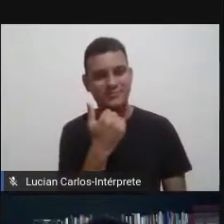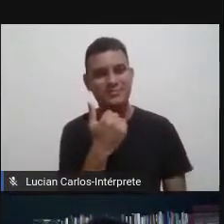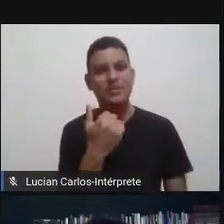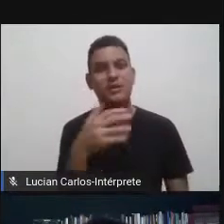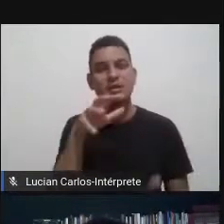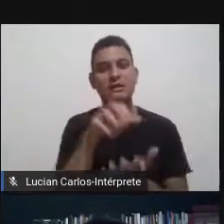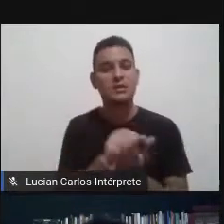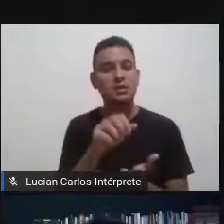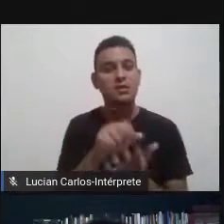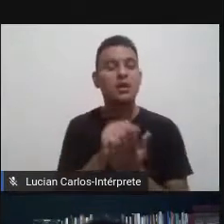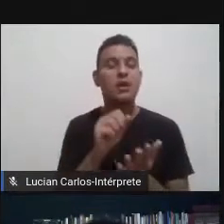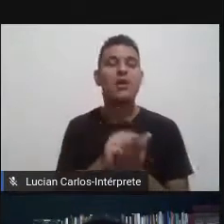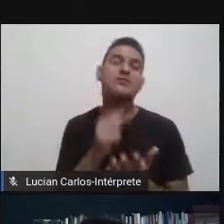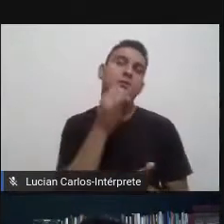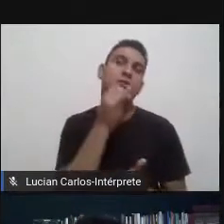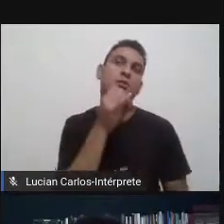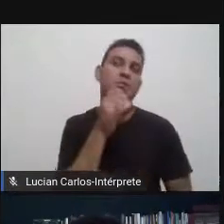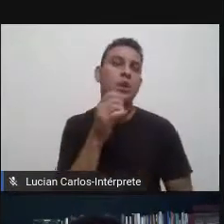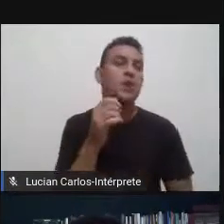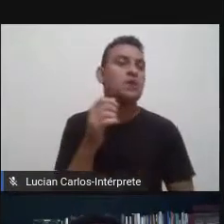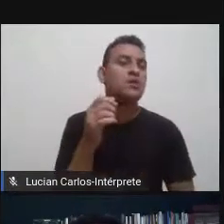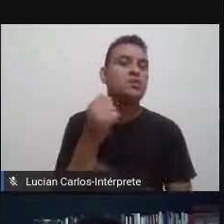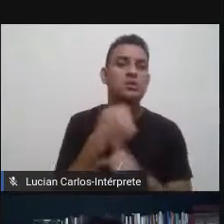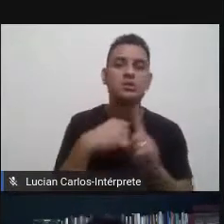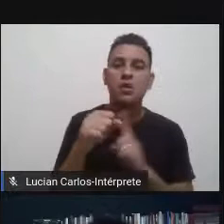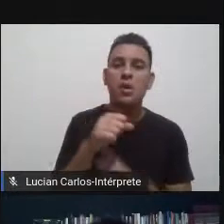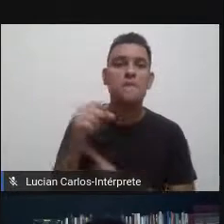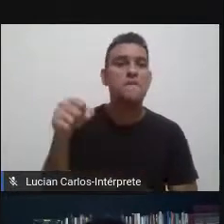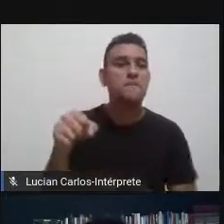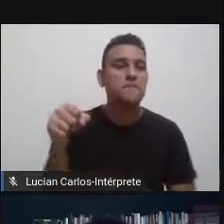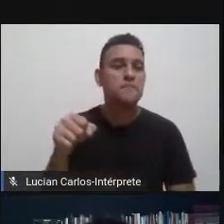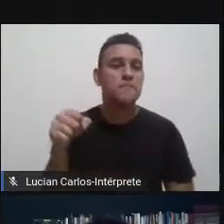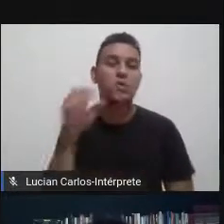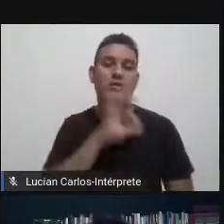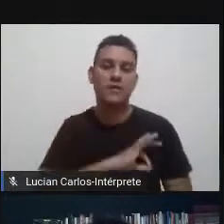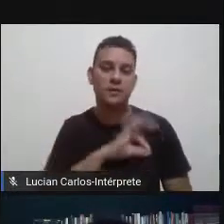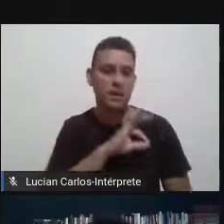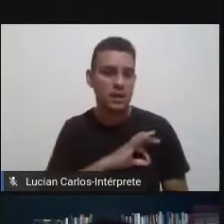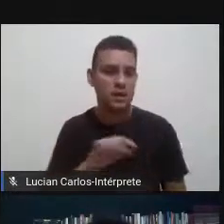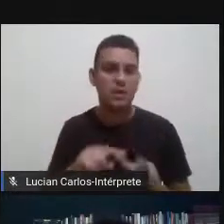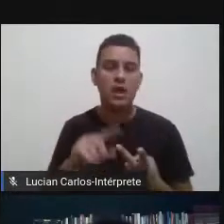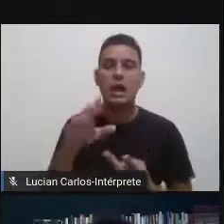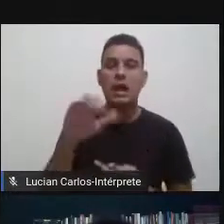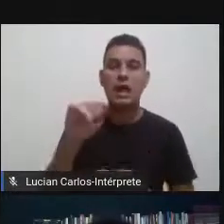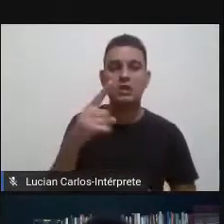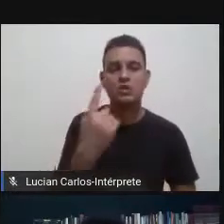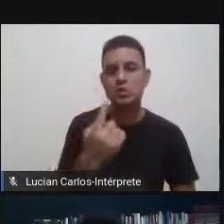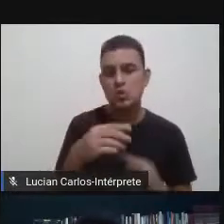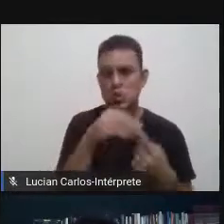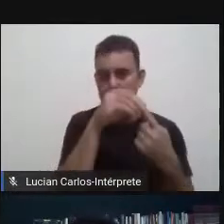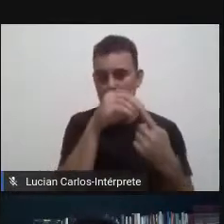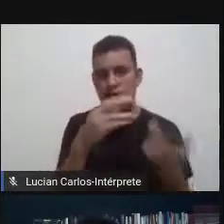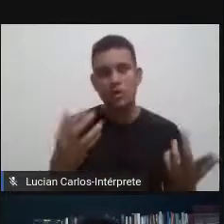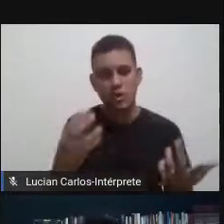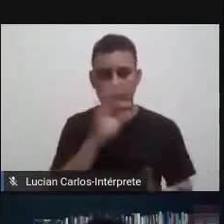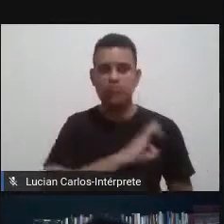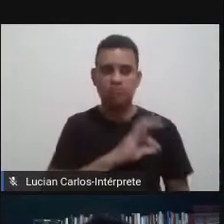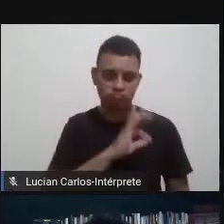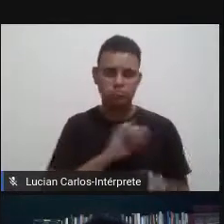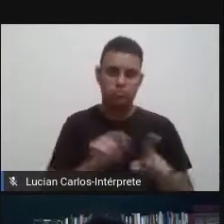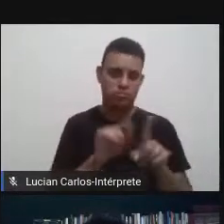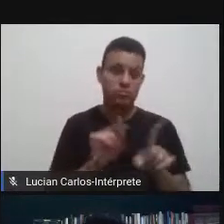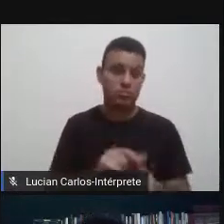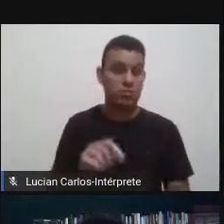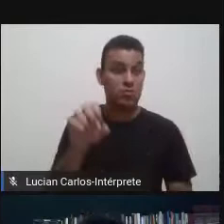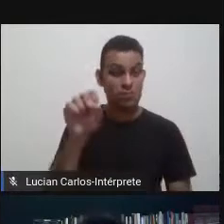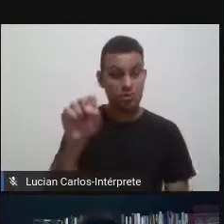inscritos em programas sociais, como Bolsa Família, CAD Único, e dos mais de 850 alunos da nossa